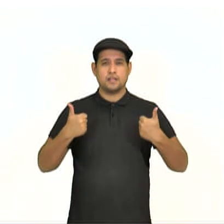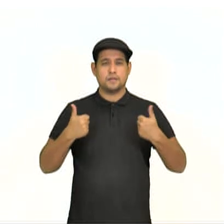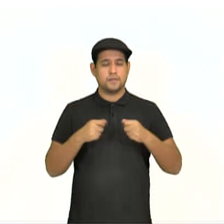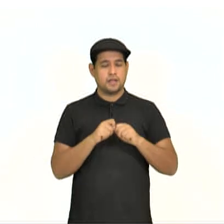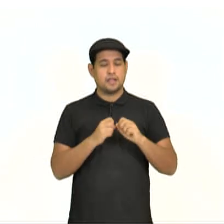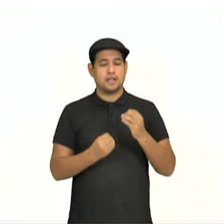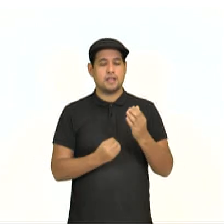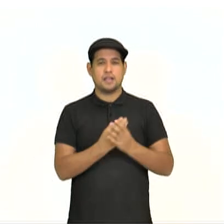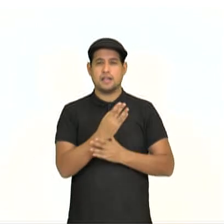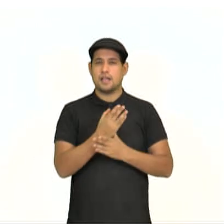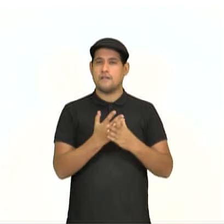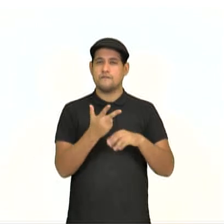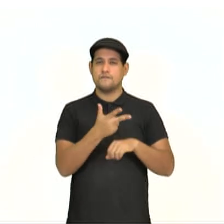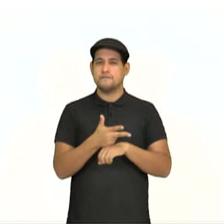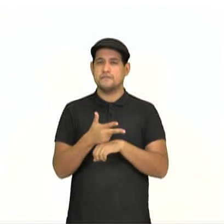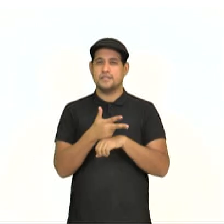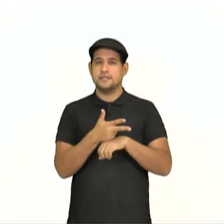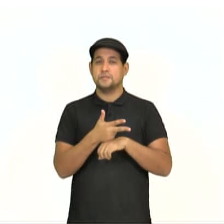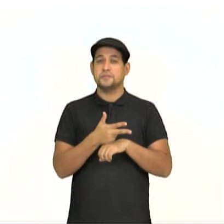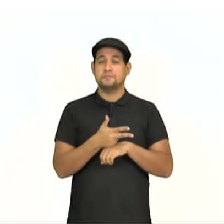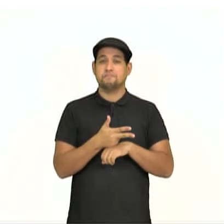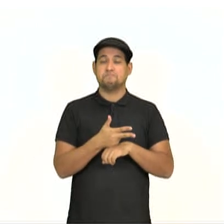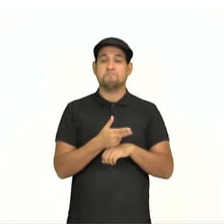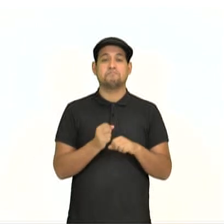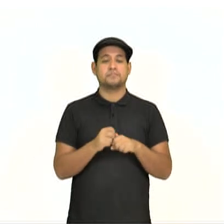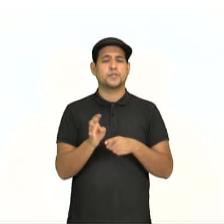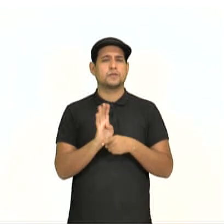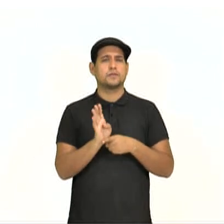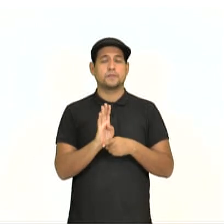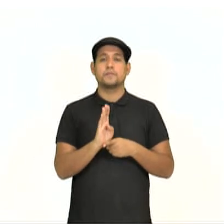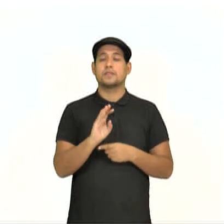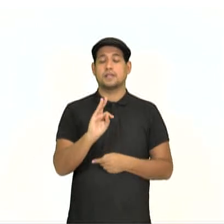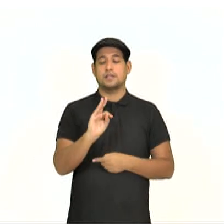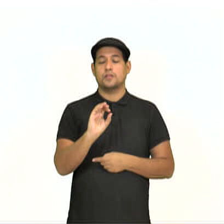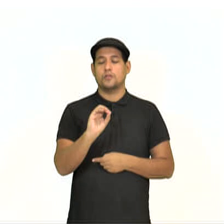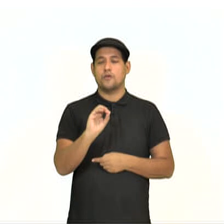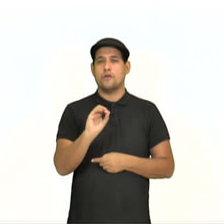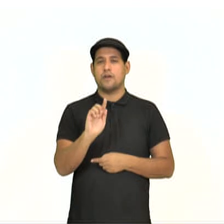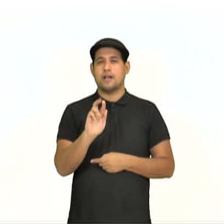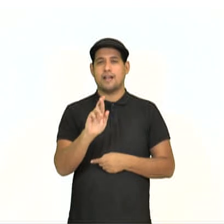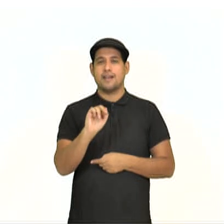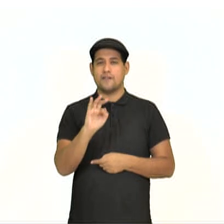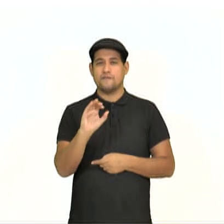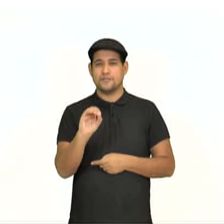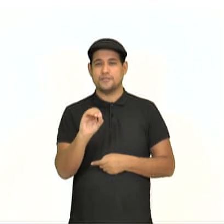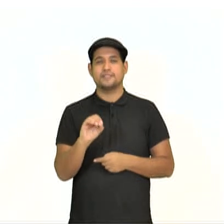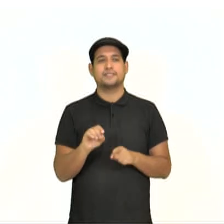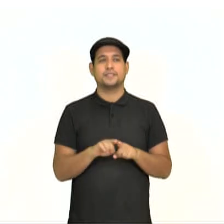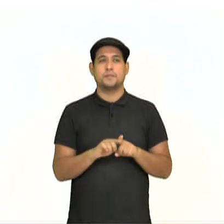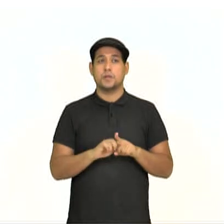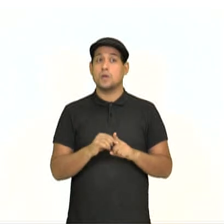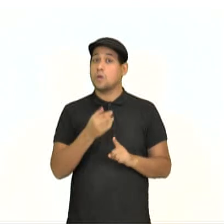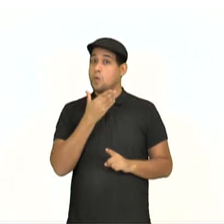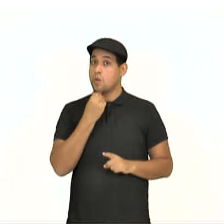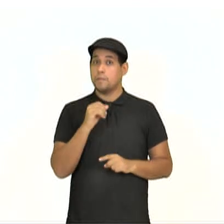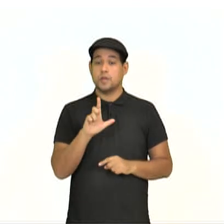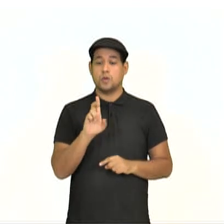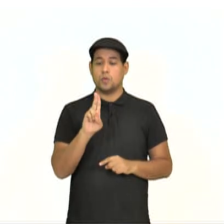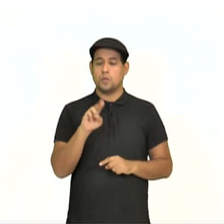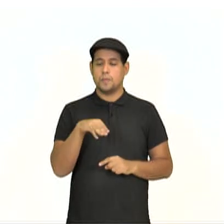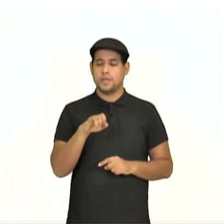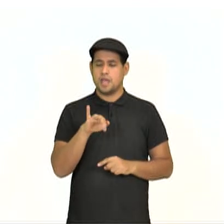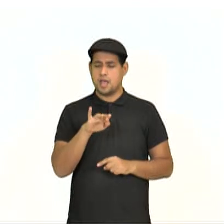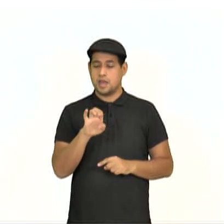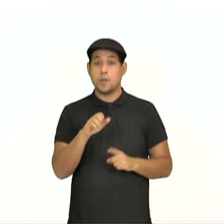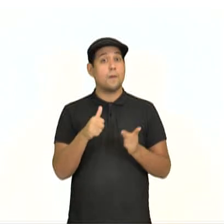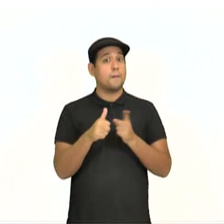produzir filmes. Foi com o cinematógrafo que Louis Lumière, né, se tornou o